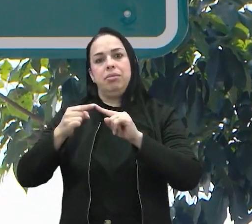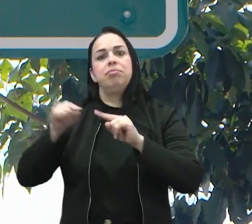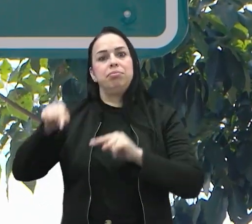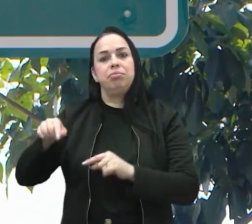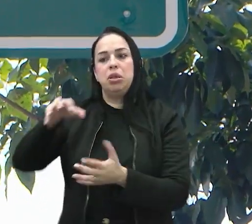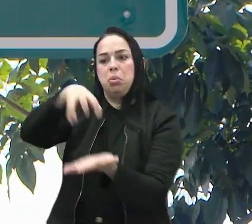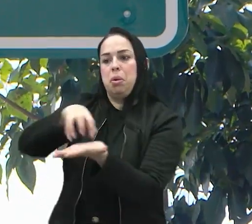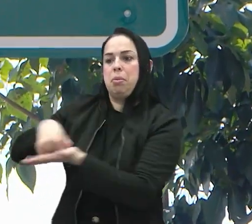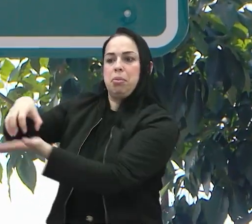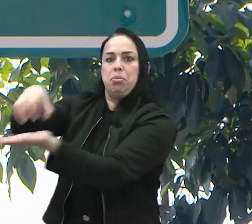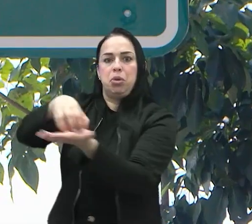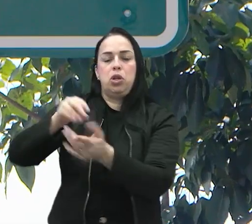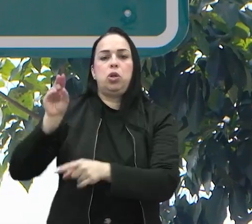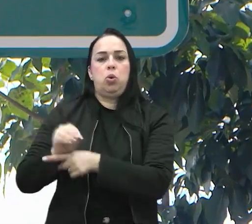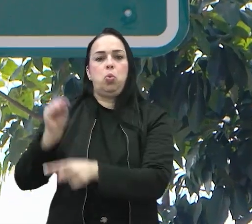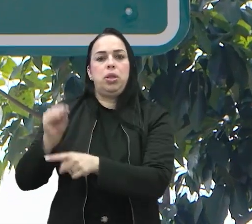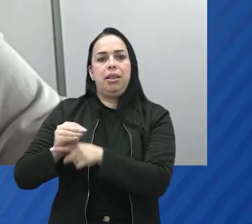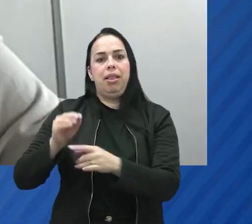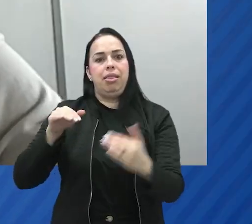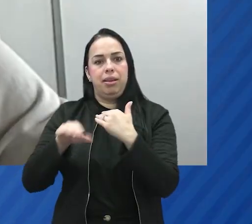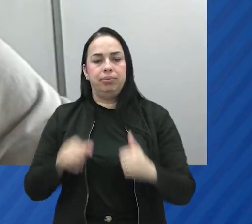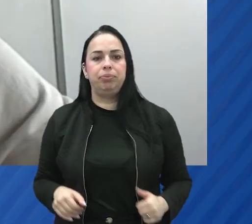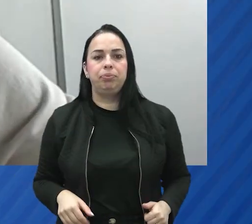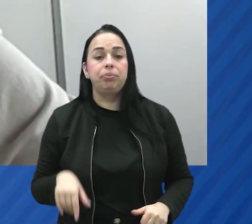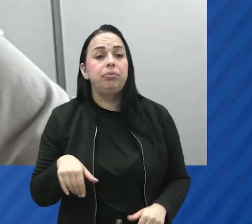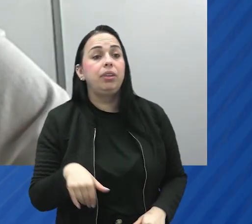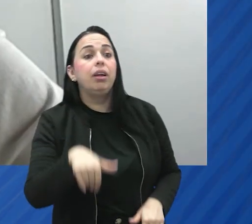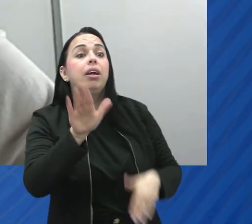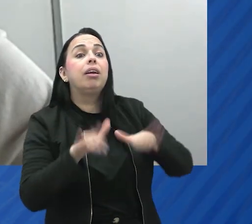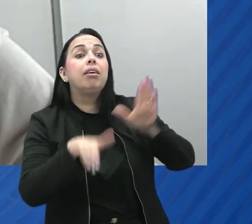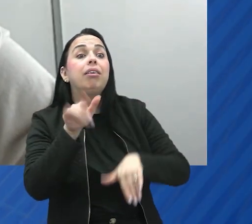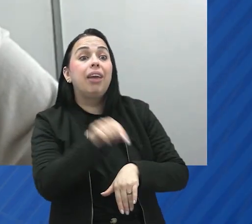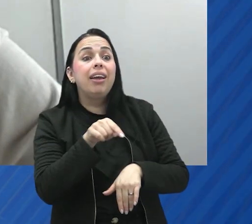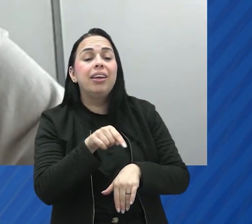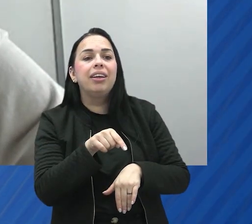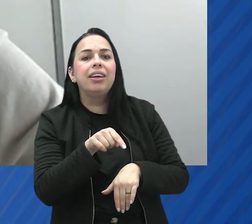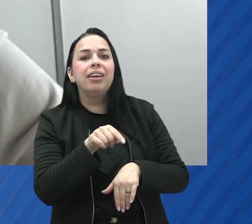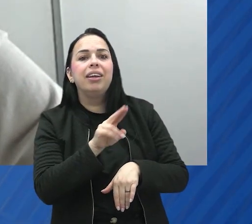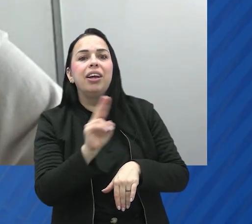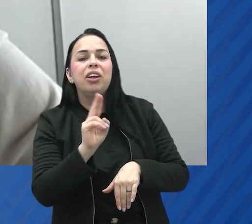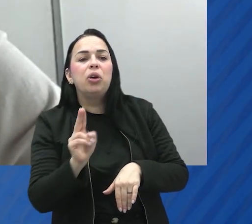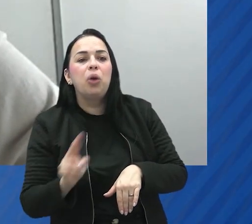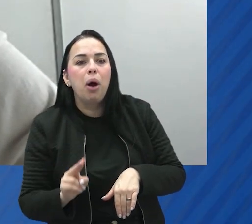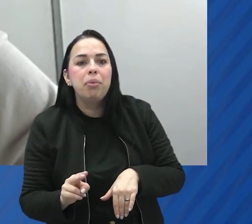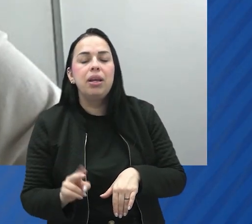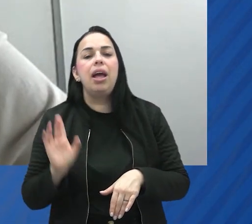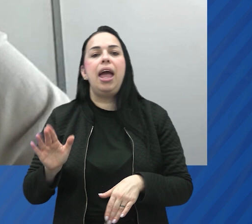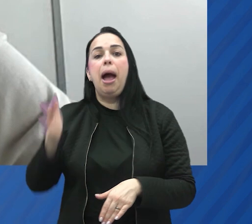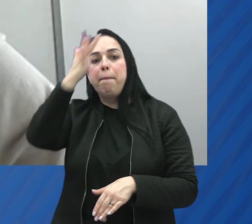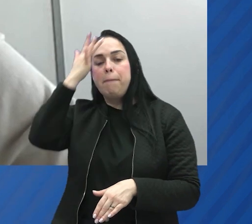pelos departamentos responsáveis pela estrada. Quem dá nome às rodovias é o dono da rodovia, aquele órgão que